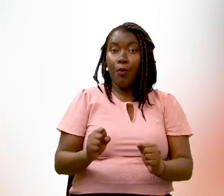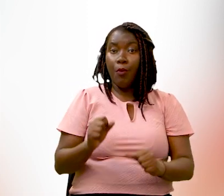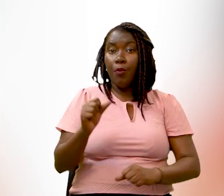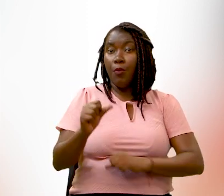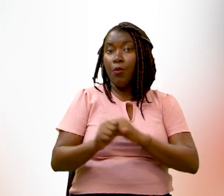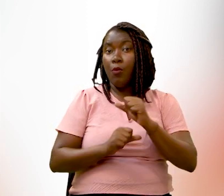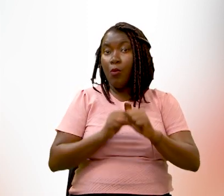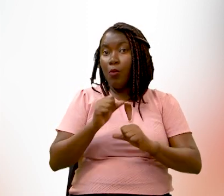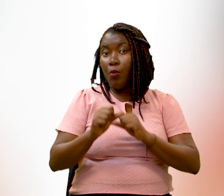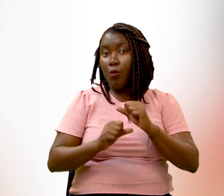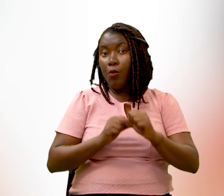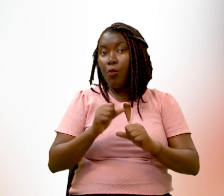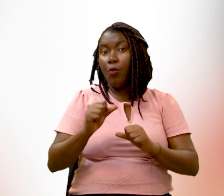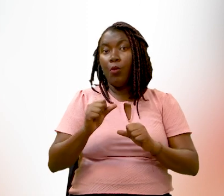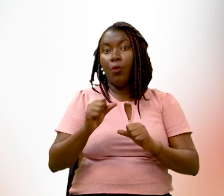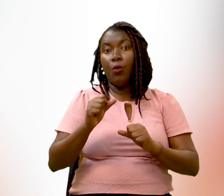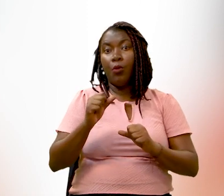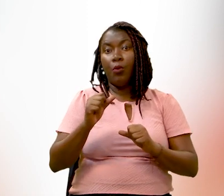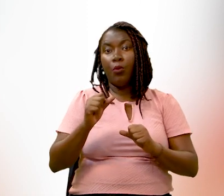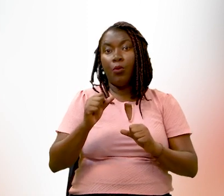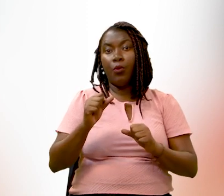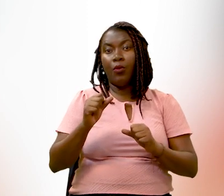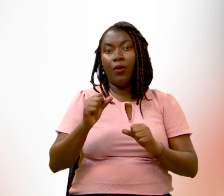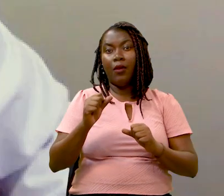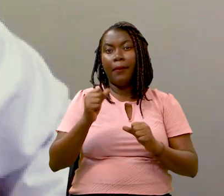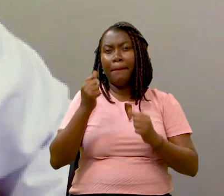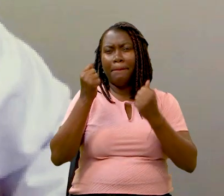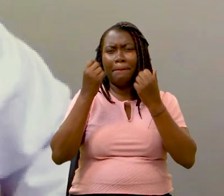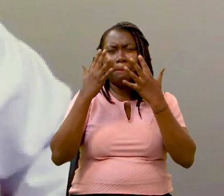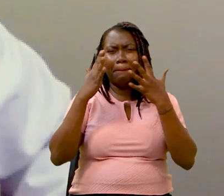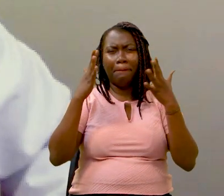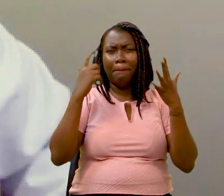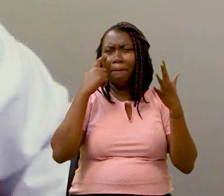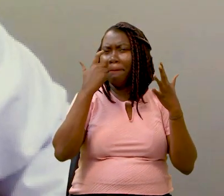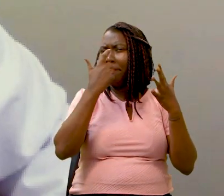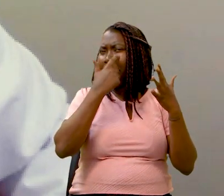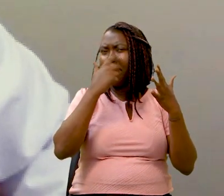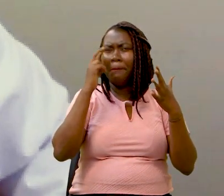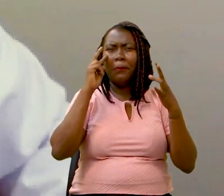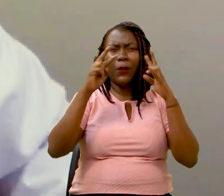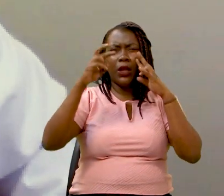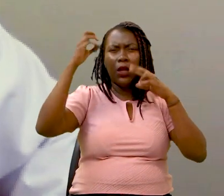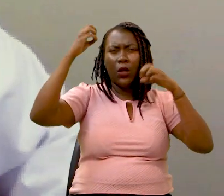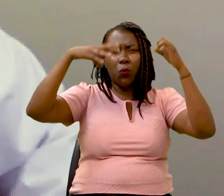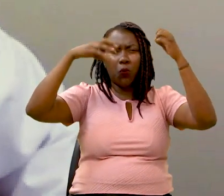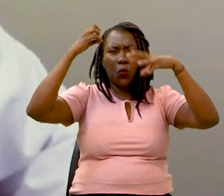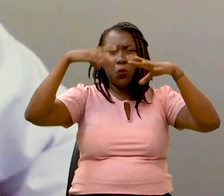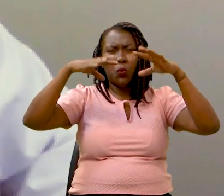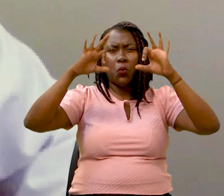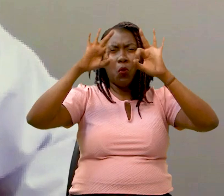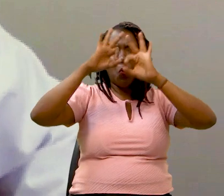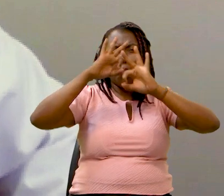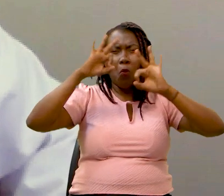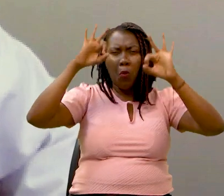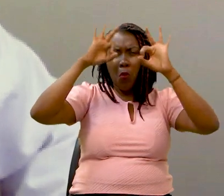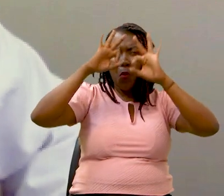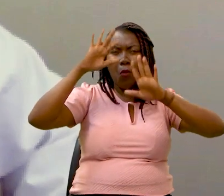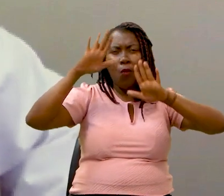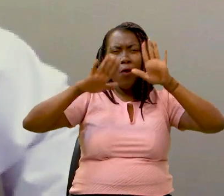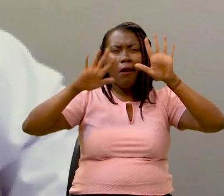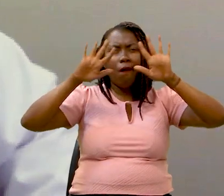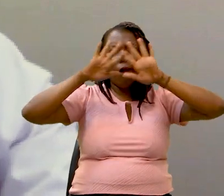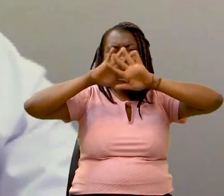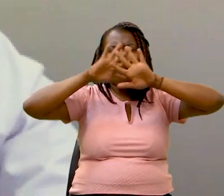uma alteração visual, por exemplo, ele tem alguns brilhos, ele enxerga umas luzes, umas bolas, às vezes